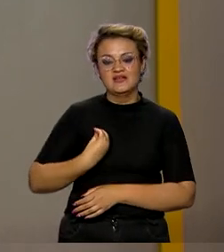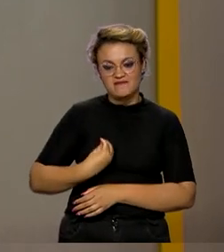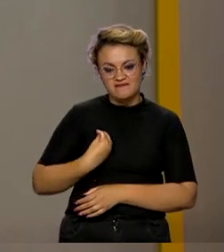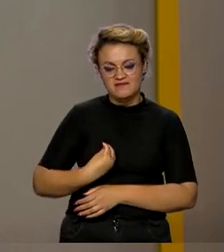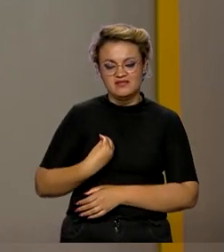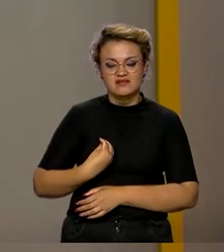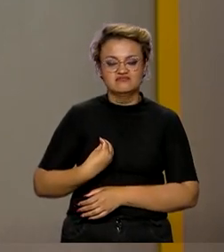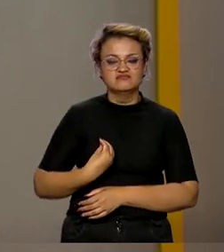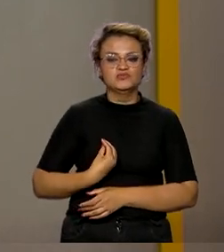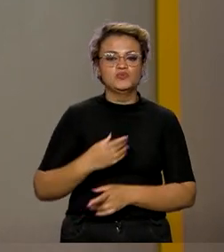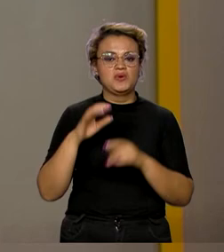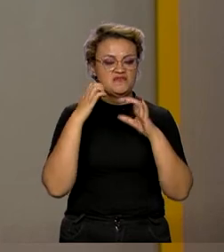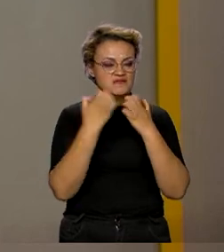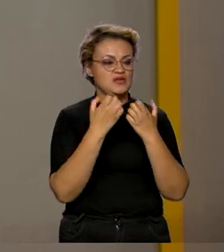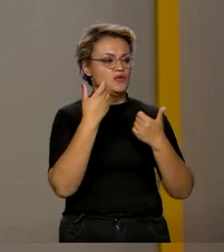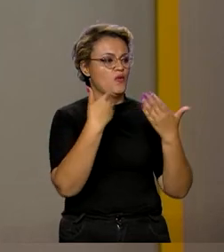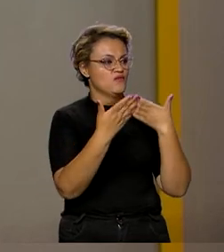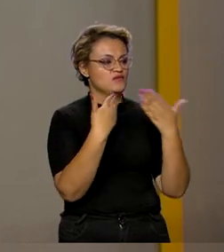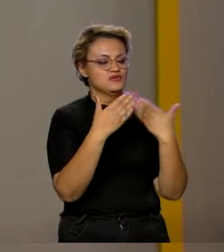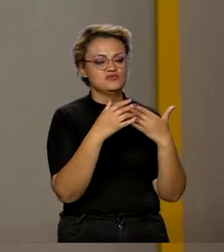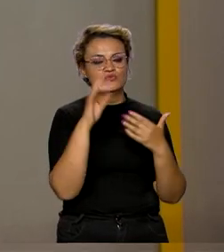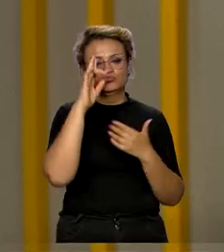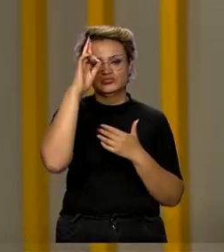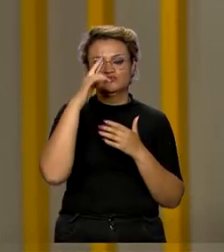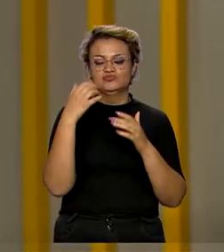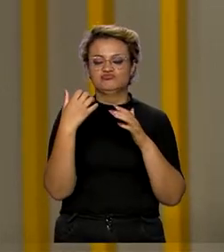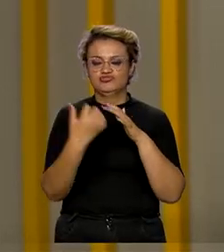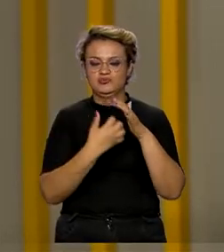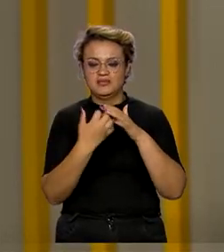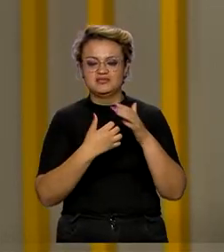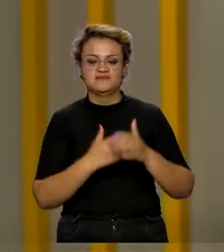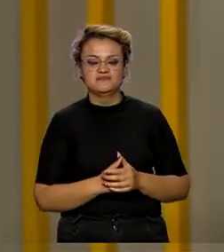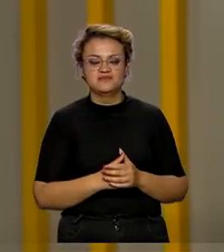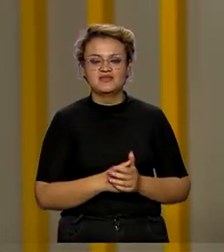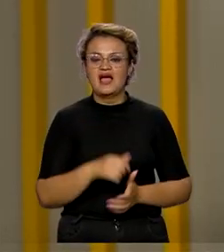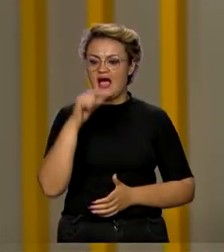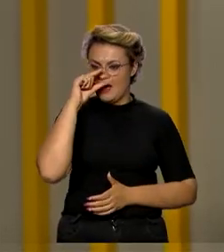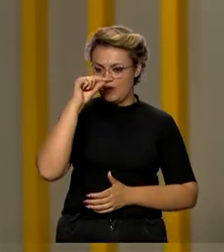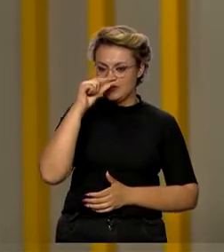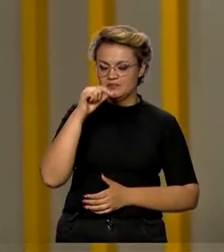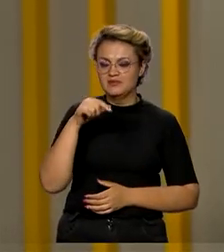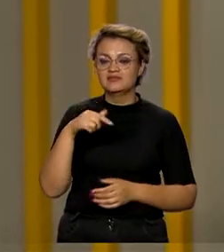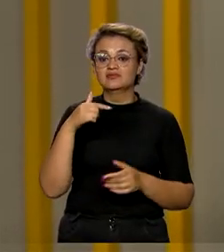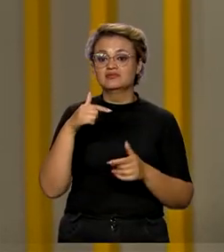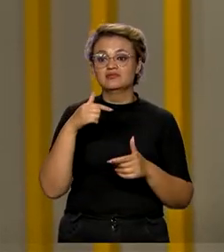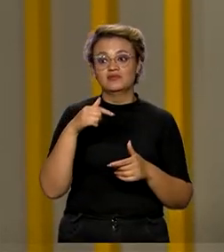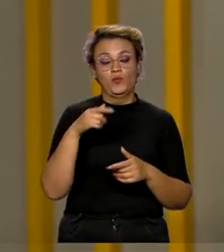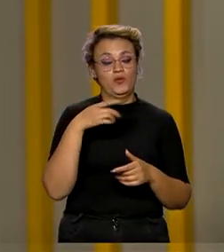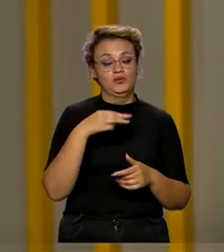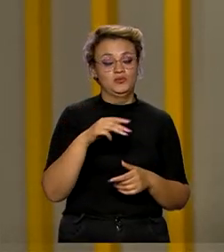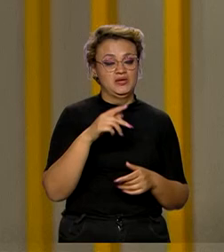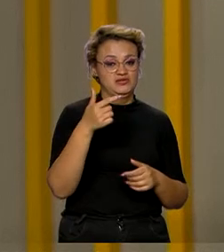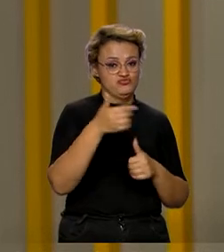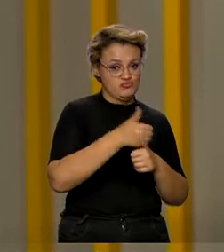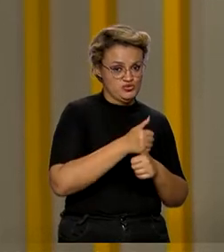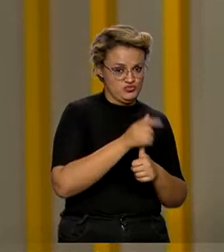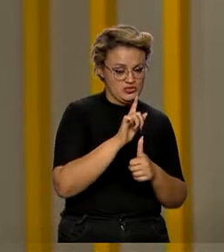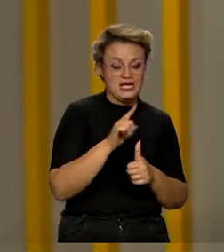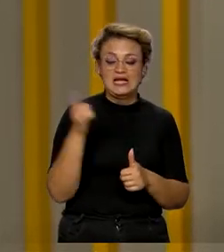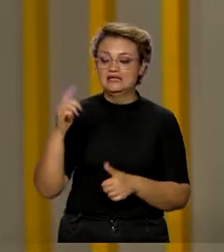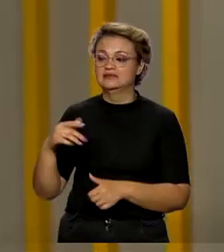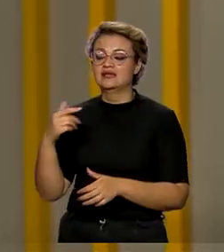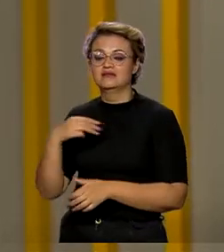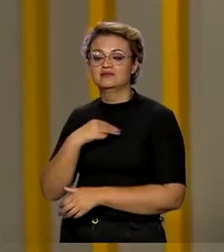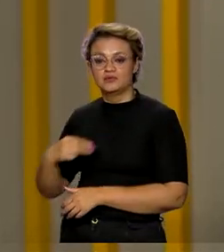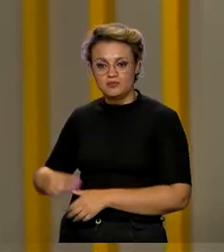onde falou a empresários e investidores. Alckmin, que também é ministro do Desenvolvimento, Indústria, Comércio e